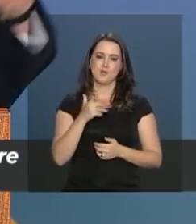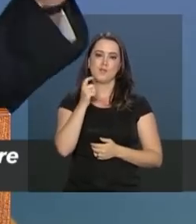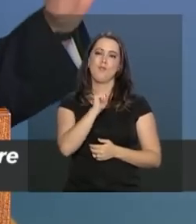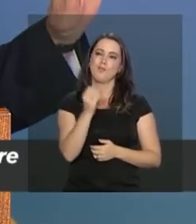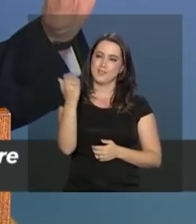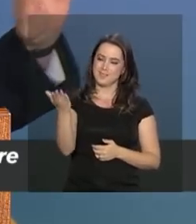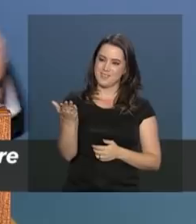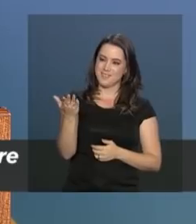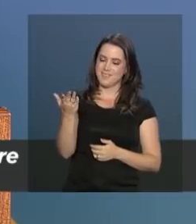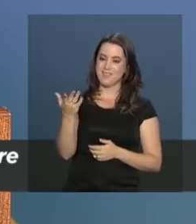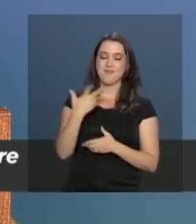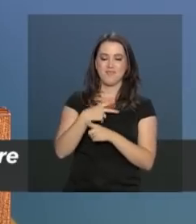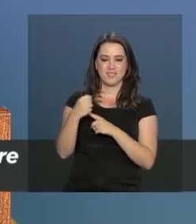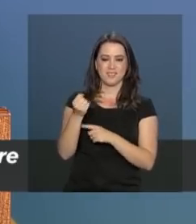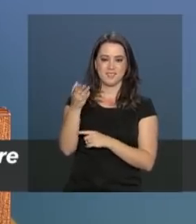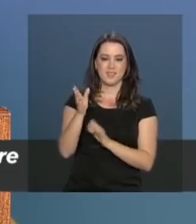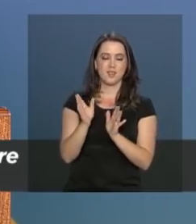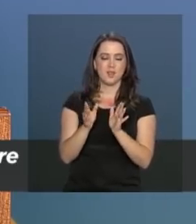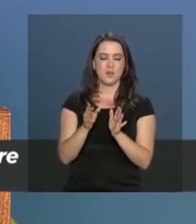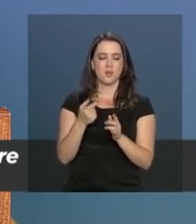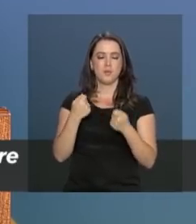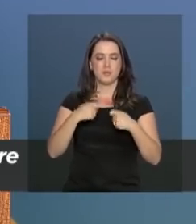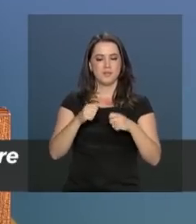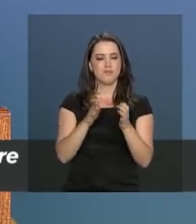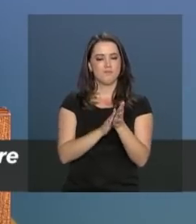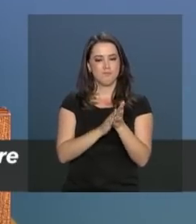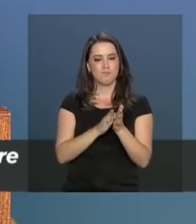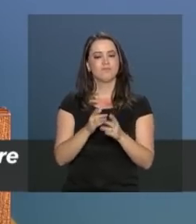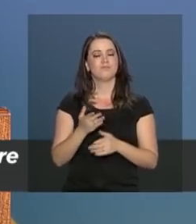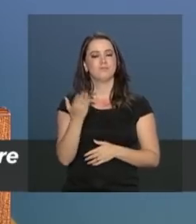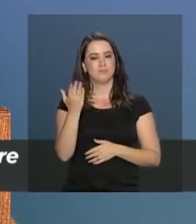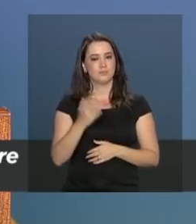franco daí porque merece mais aplausos